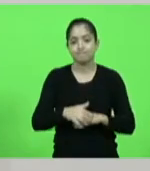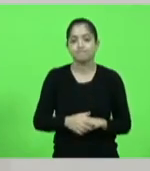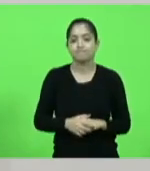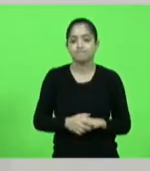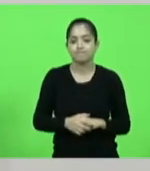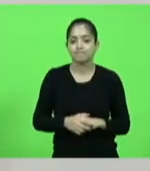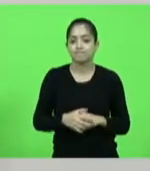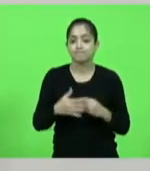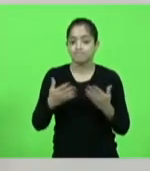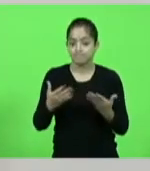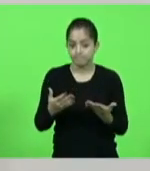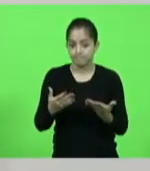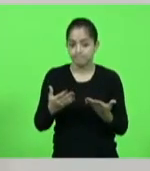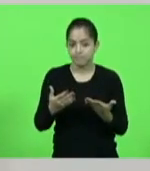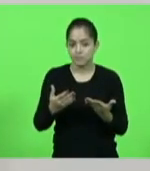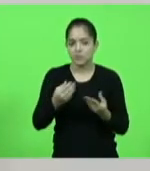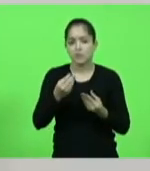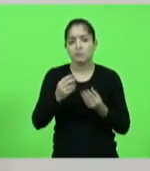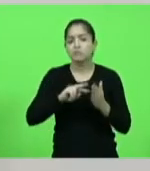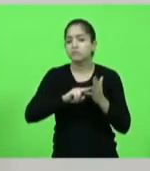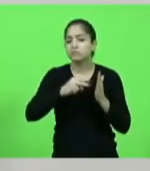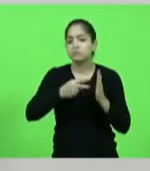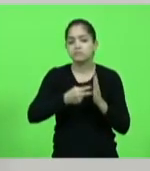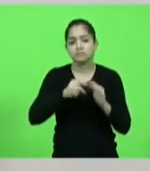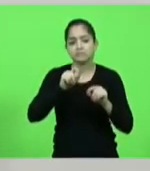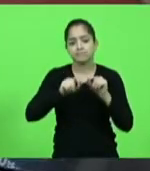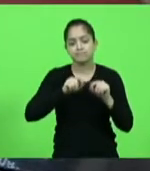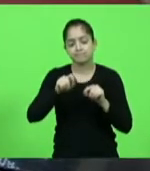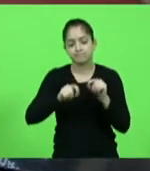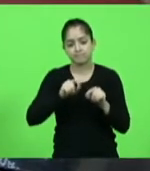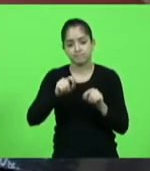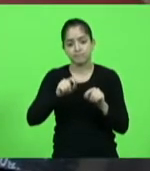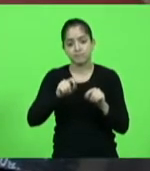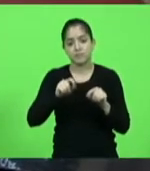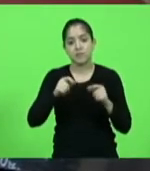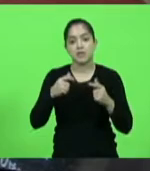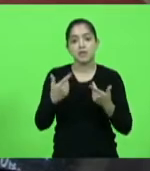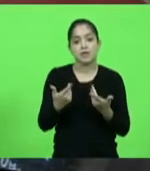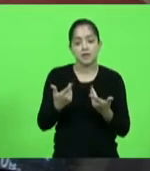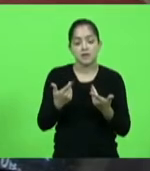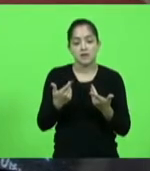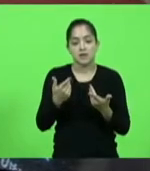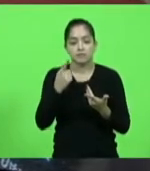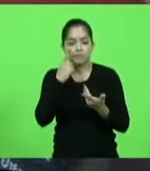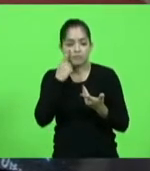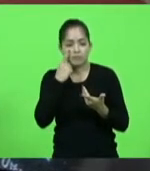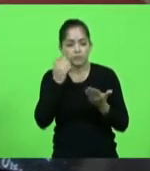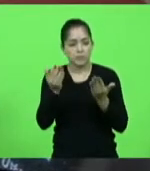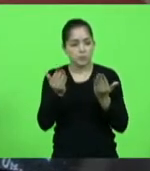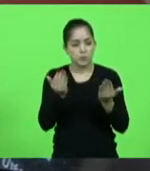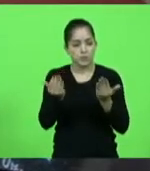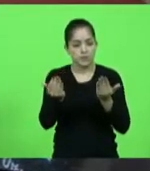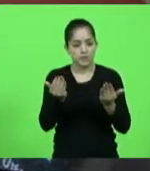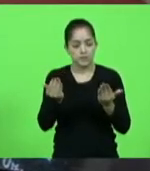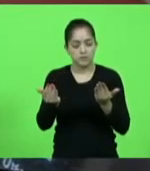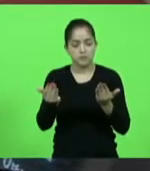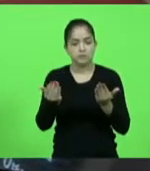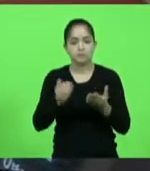Para que a gente tenha noção do que são 23 mil vagas de emprego, é necessário que você faça uma análise comparativa.